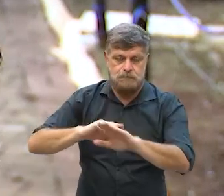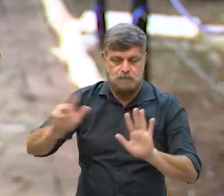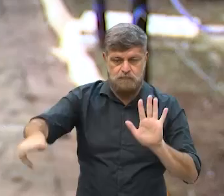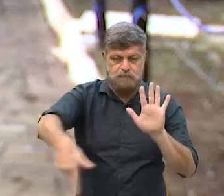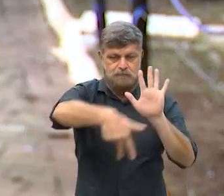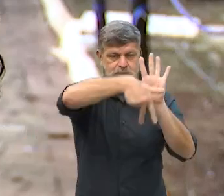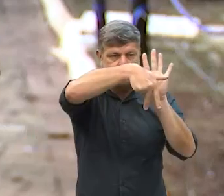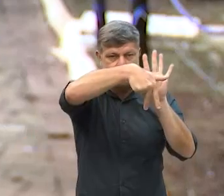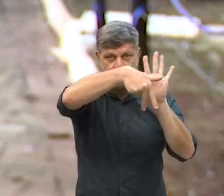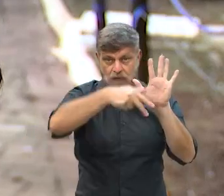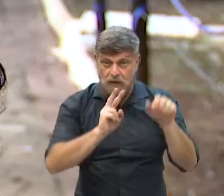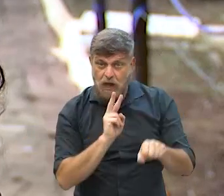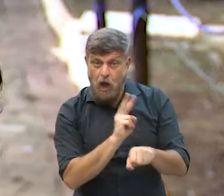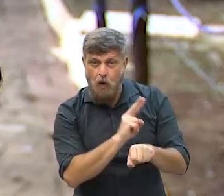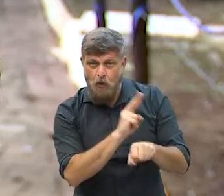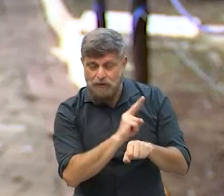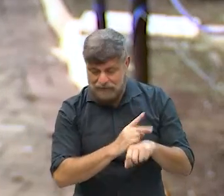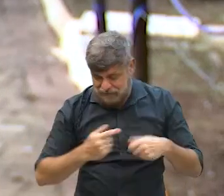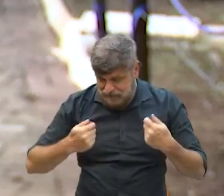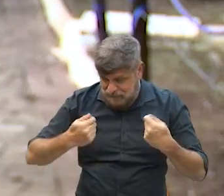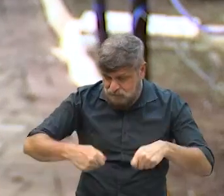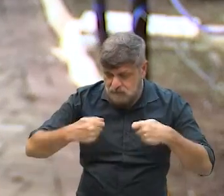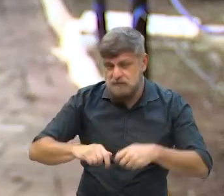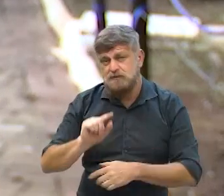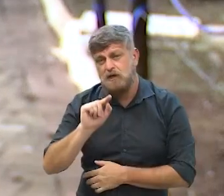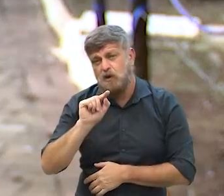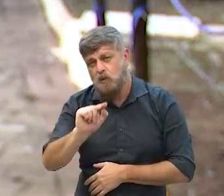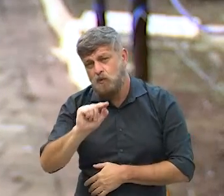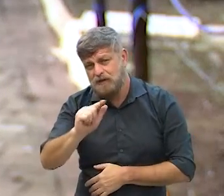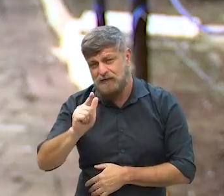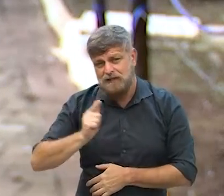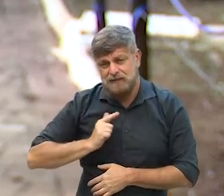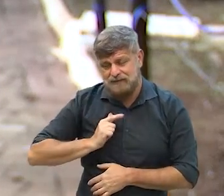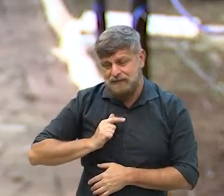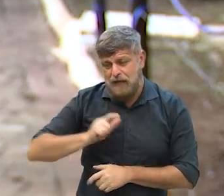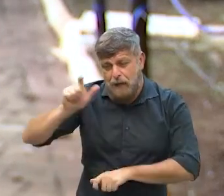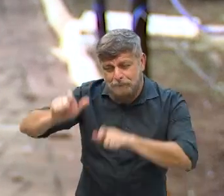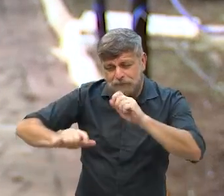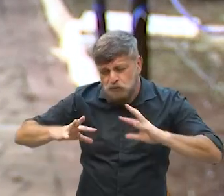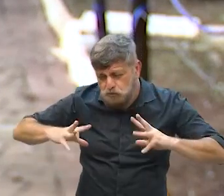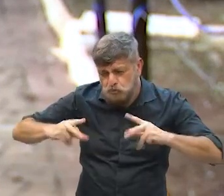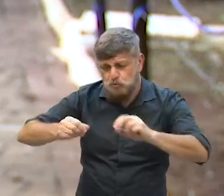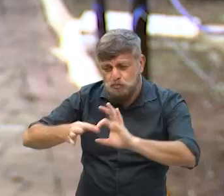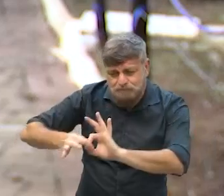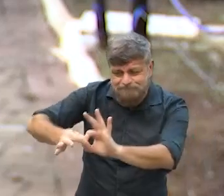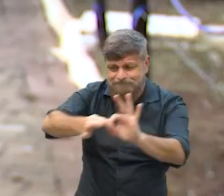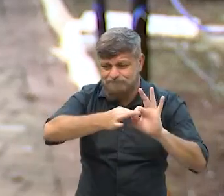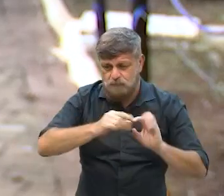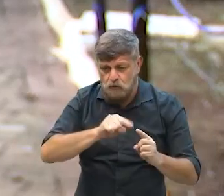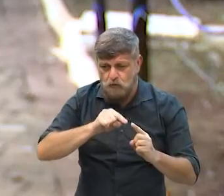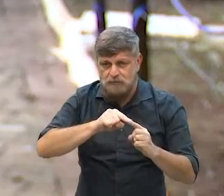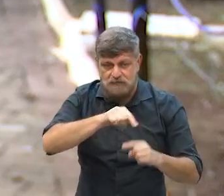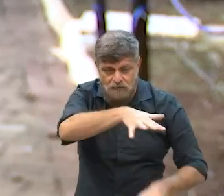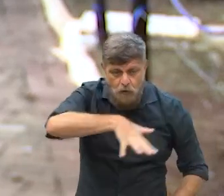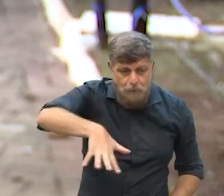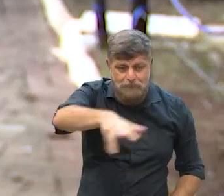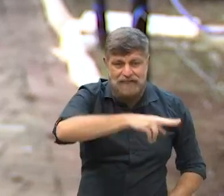da preservação, de que é preciso várias mãos, né, para poder preservar uma